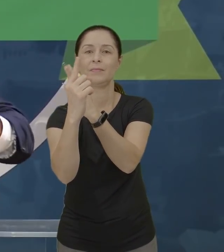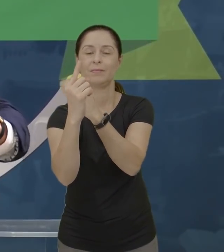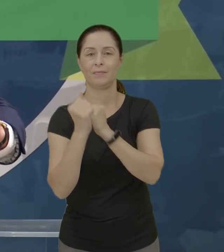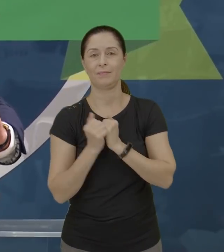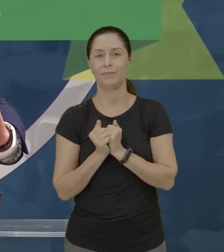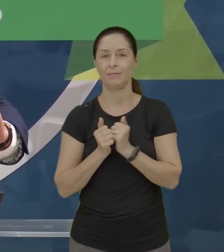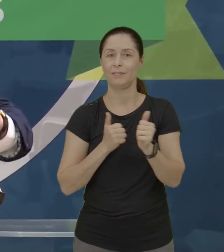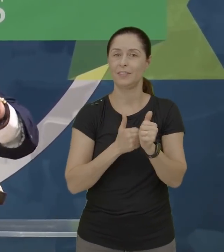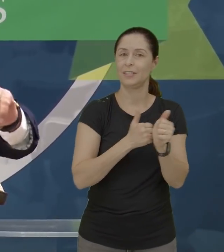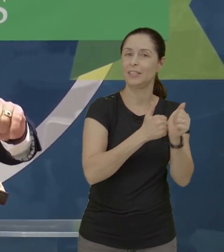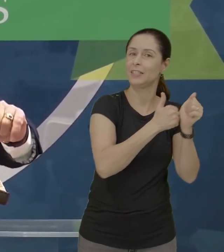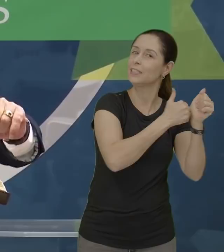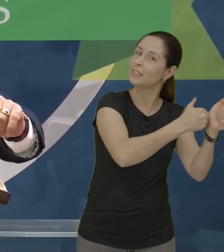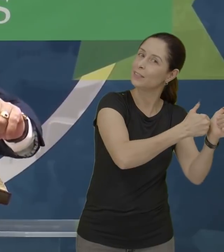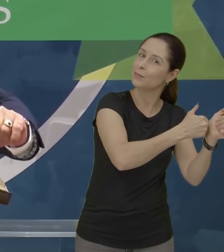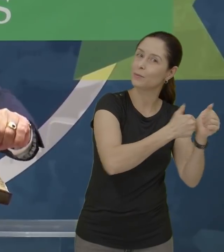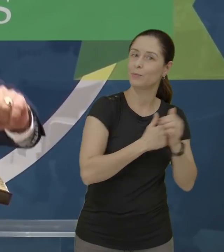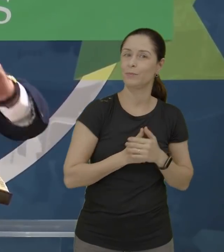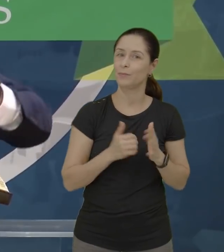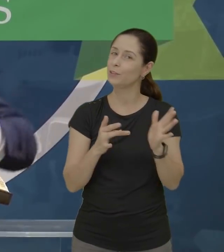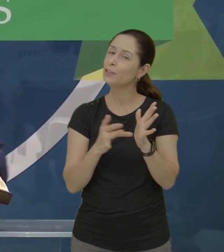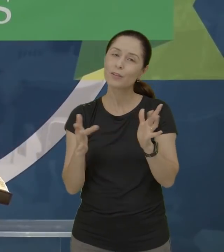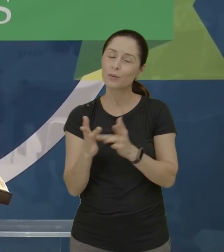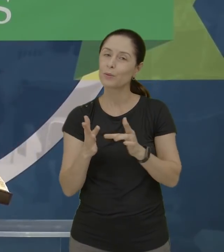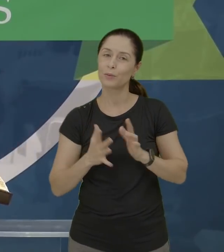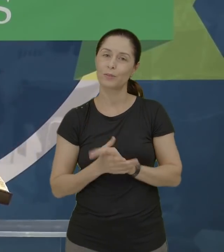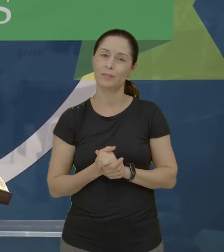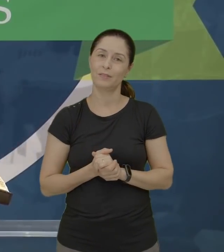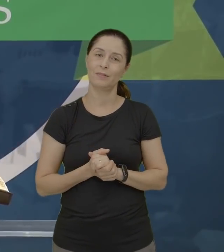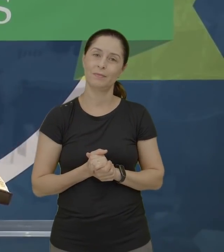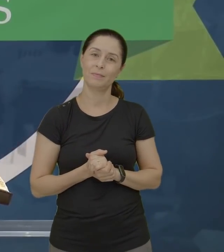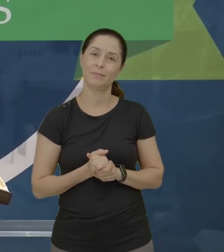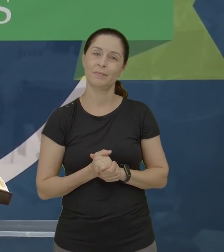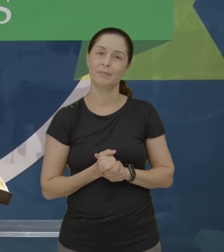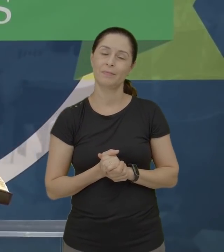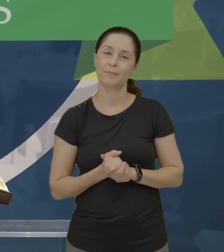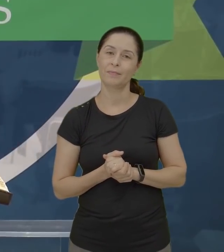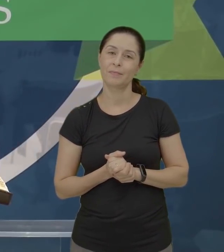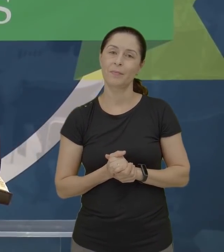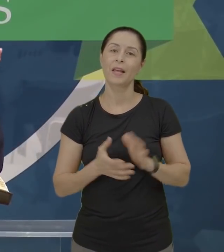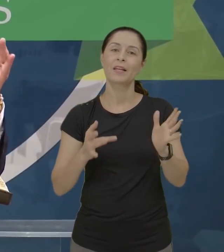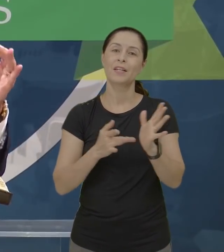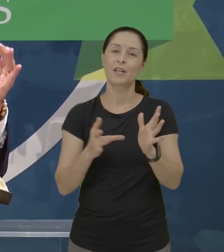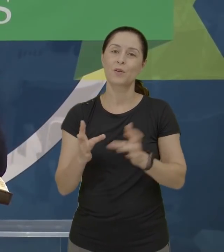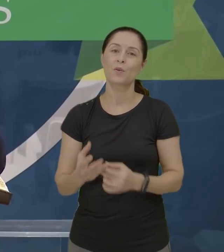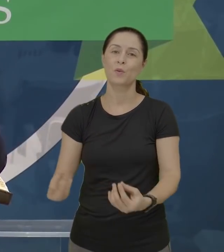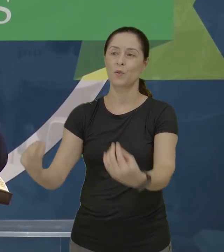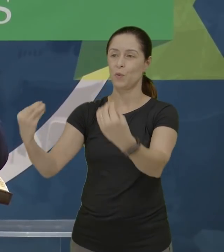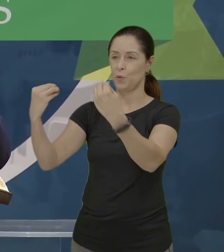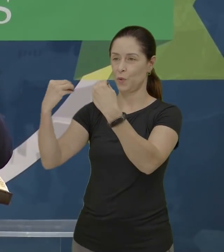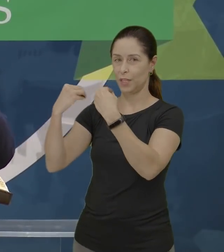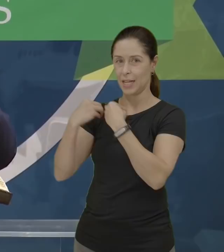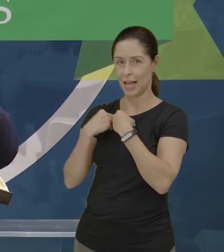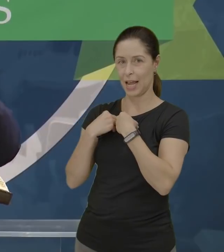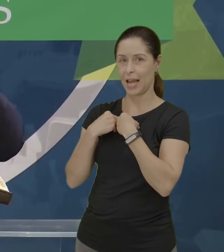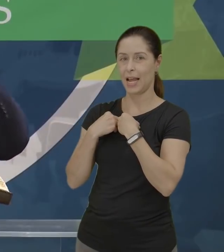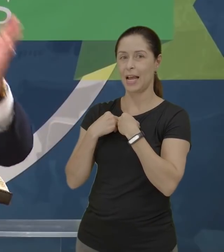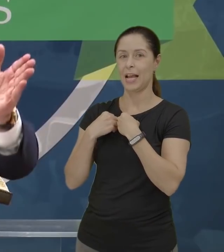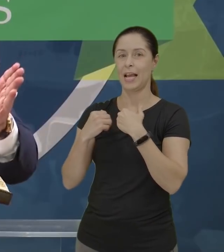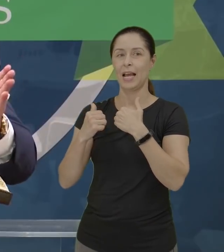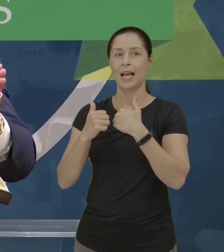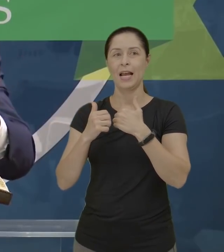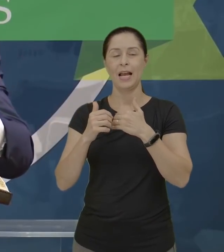E nós somos os seus seguidores. Ele nos dá direção, Ele nos